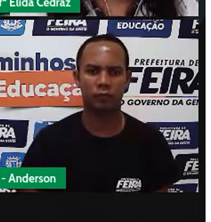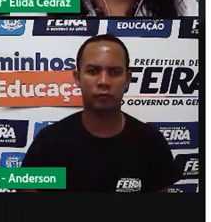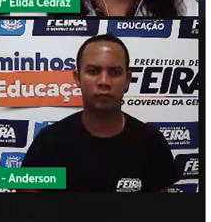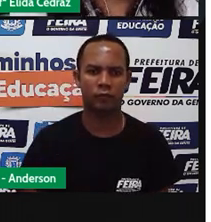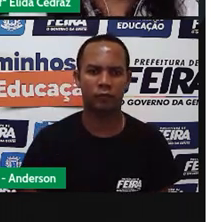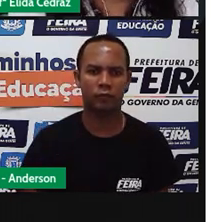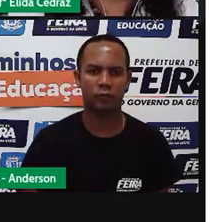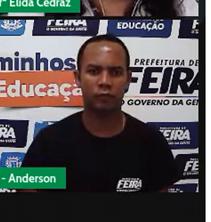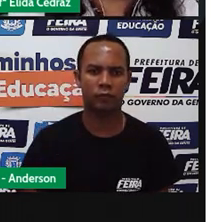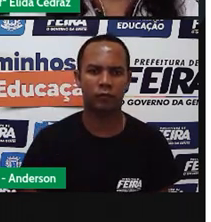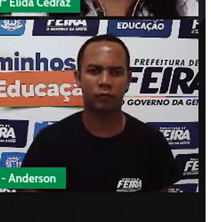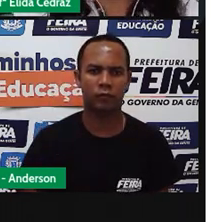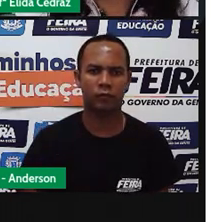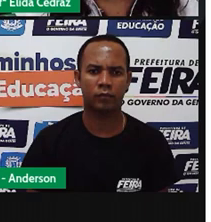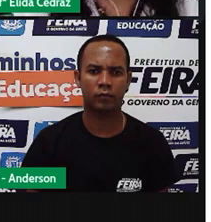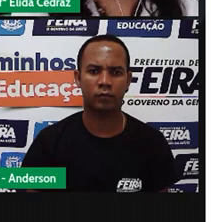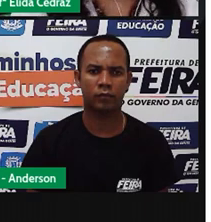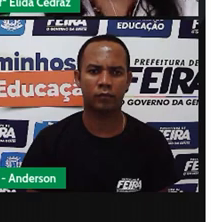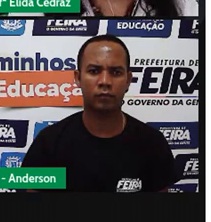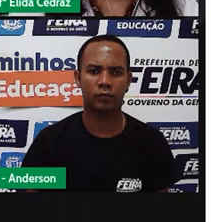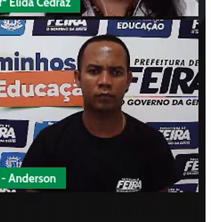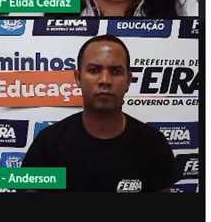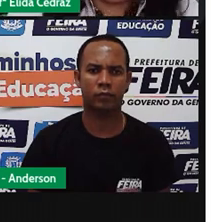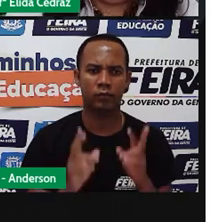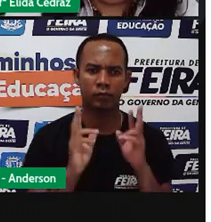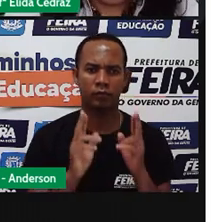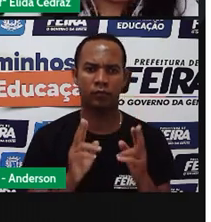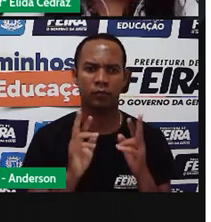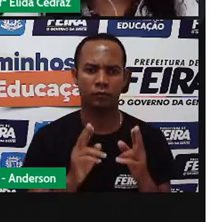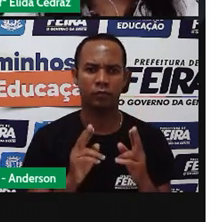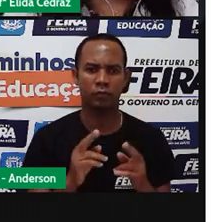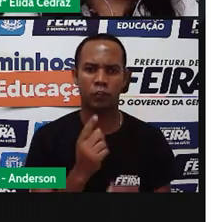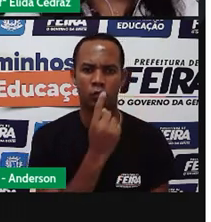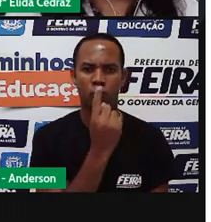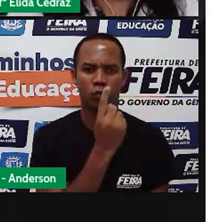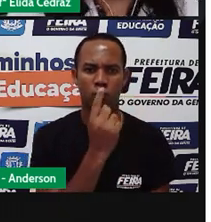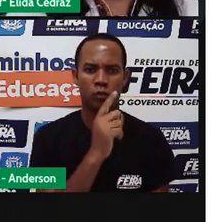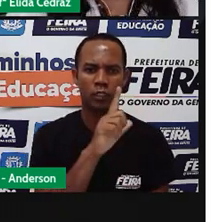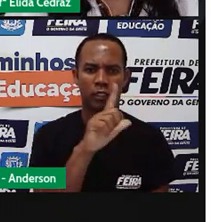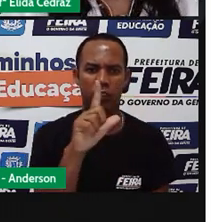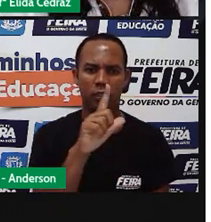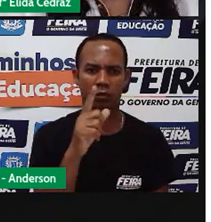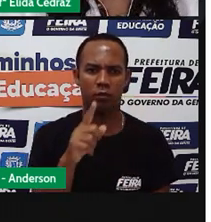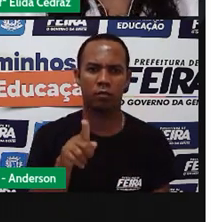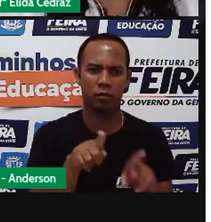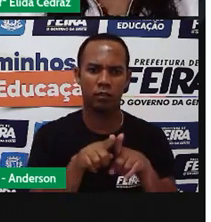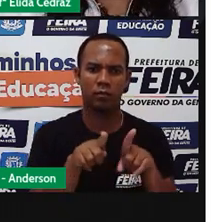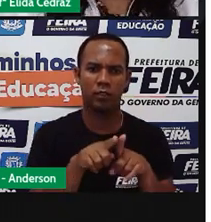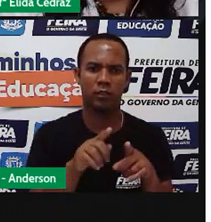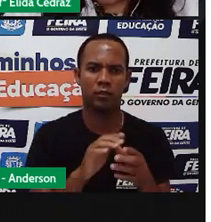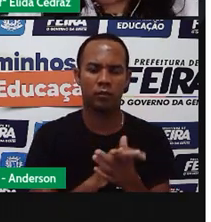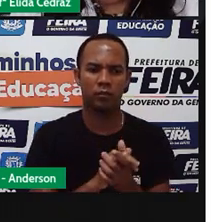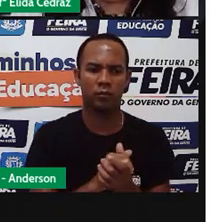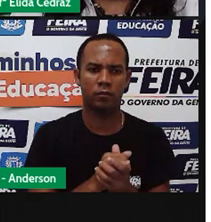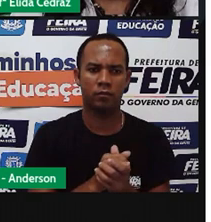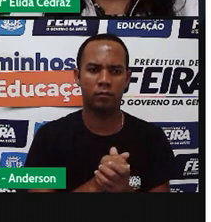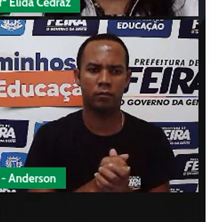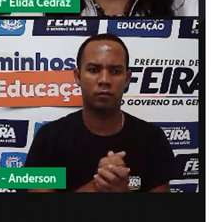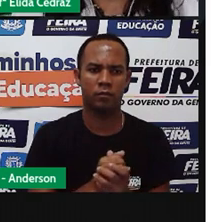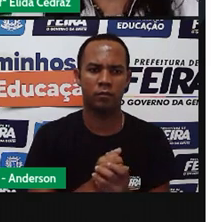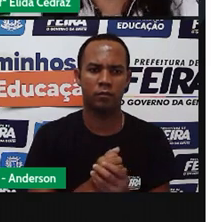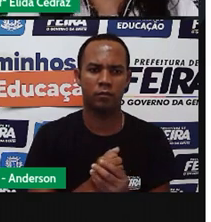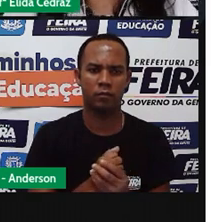500 ml mais 500 ml é igual a 1 litro. A Pro também pode repartir 1 litro em